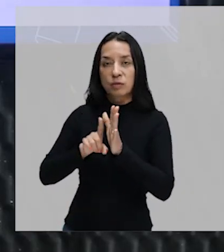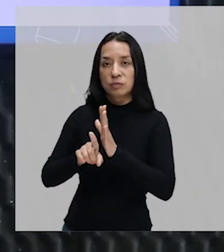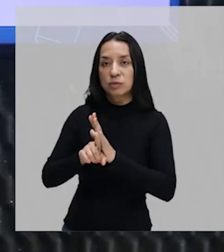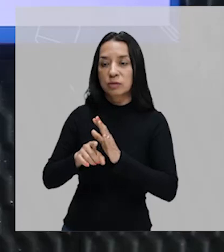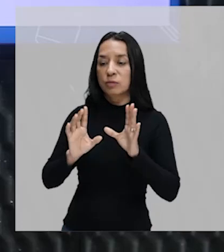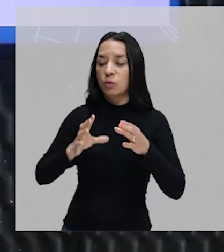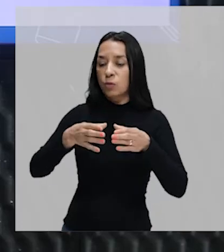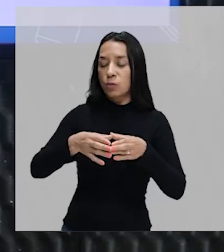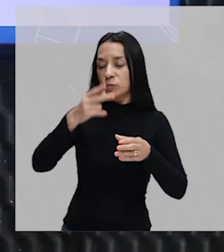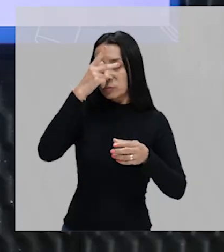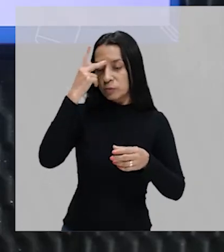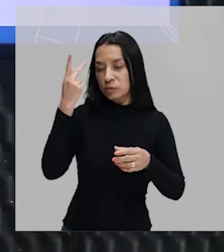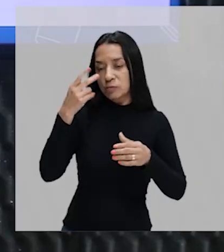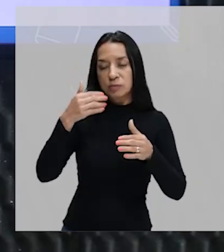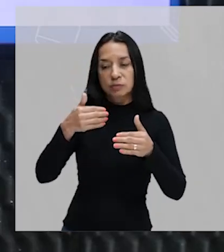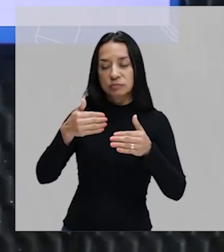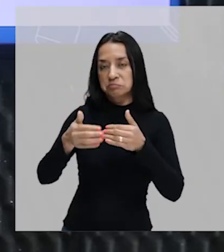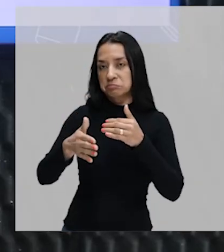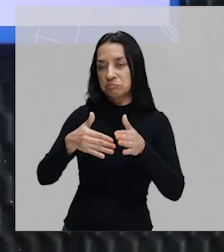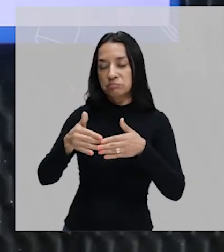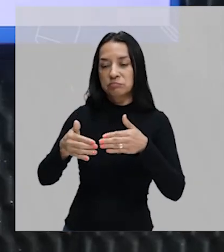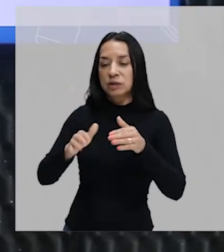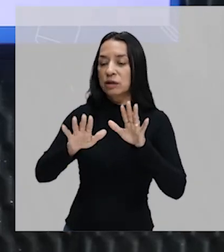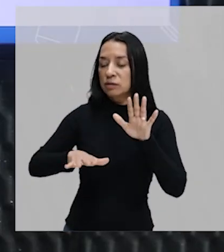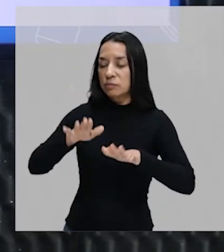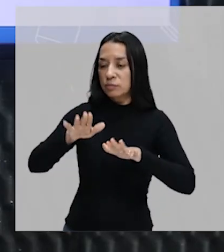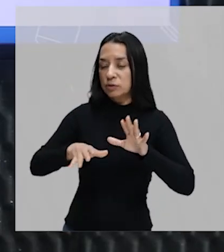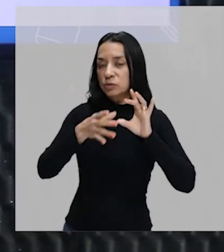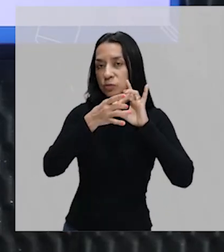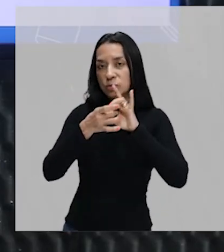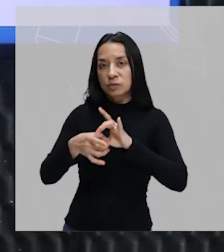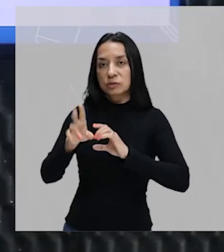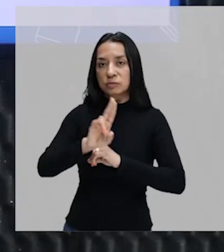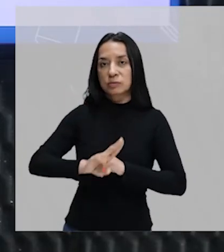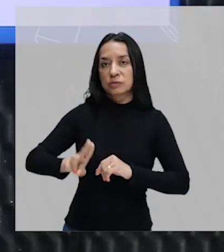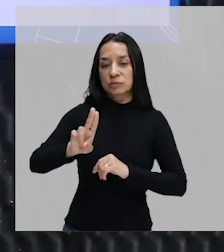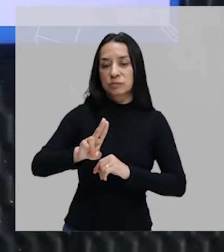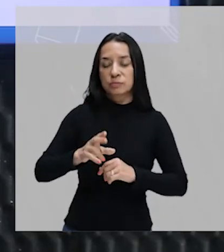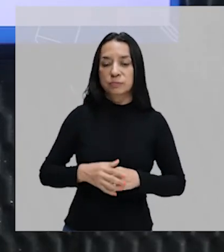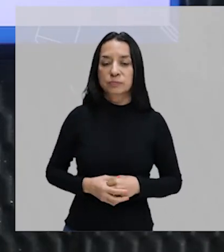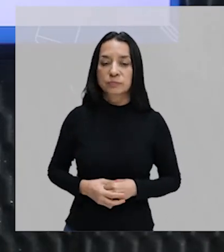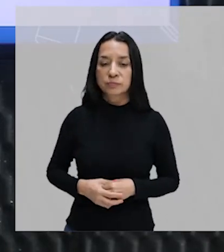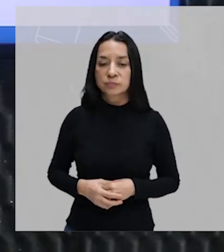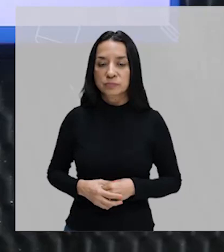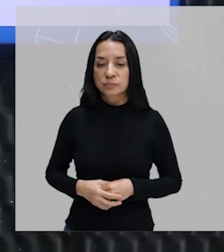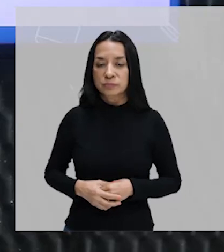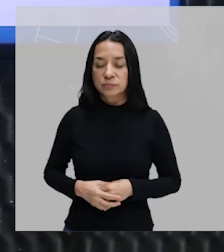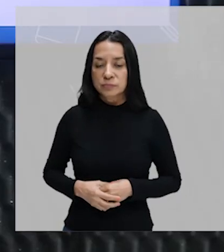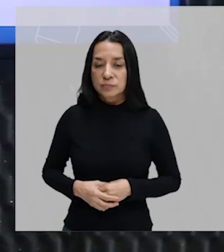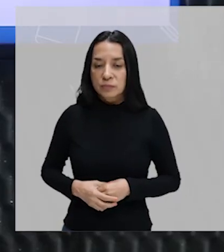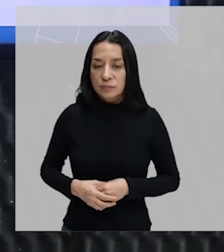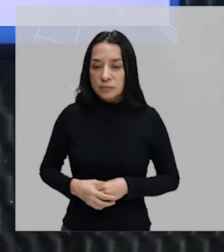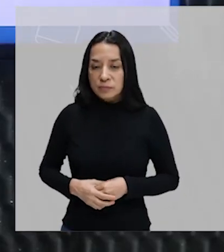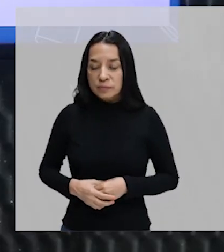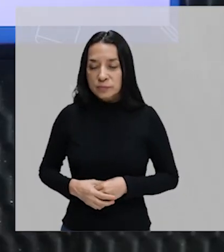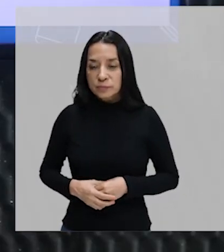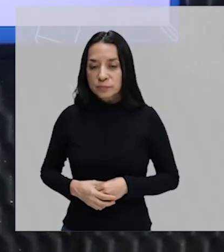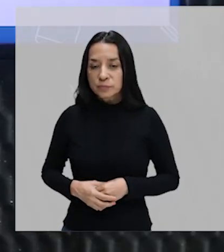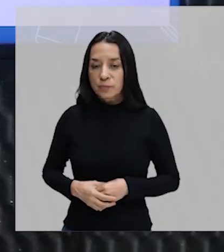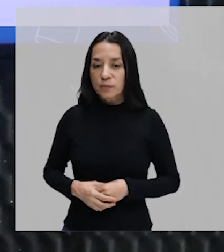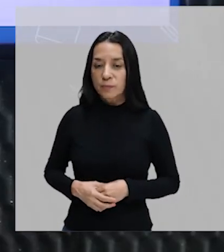um grupo de pessoas, vai depender do contexto em que eu estou usando. Vamos mais adiante que vocês vão entender melhor. Susana é